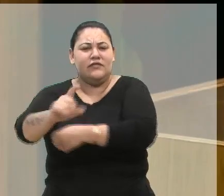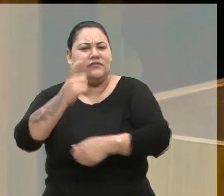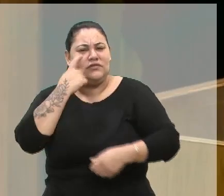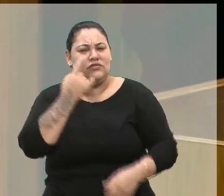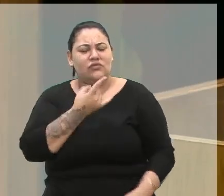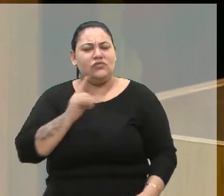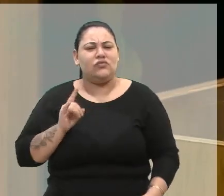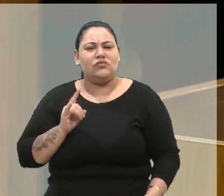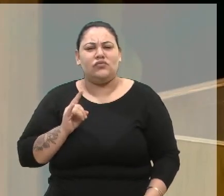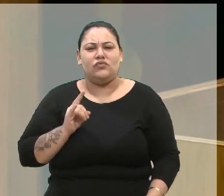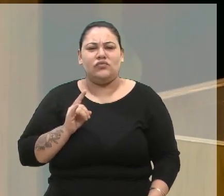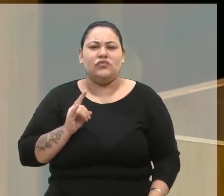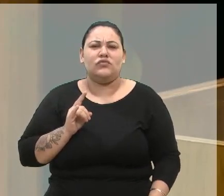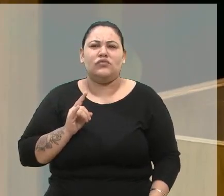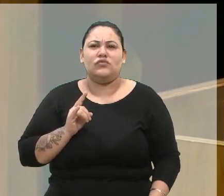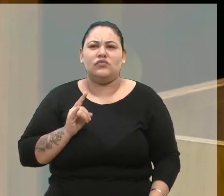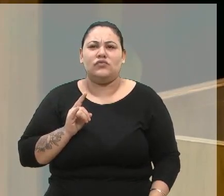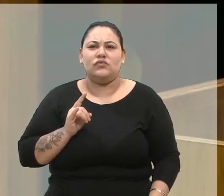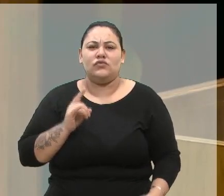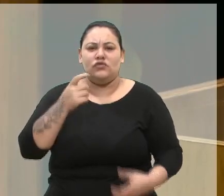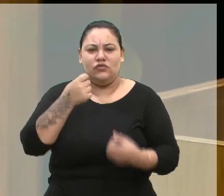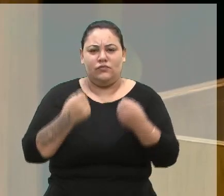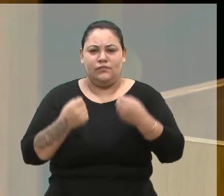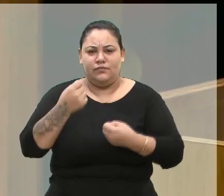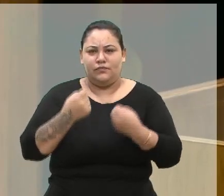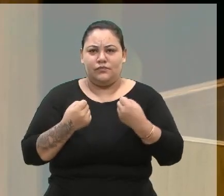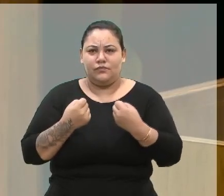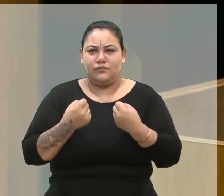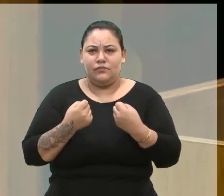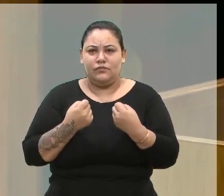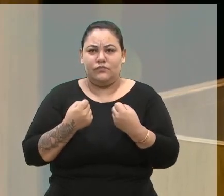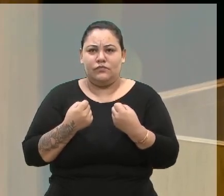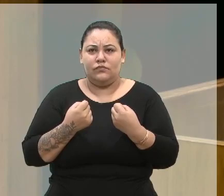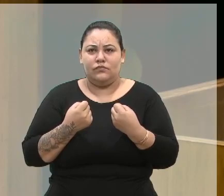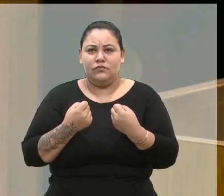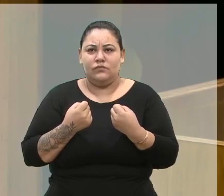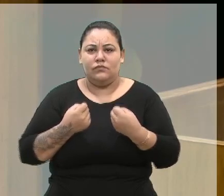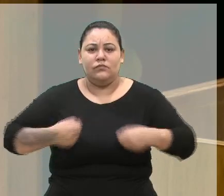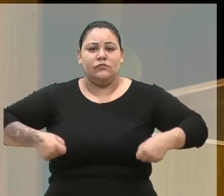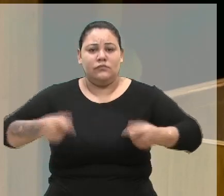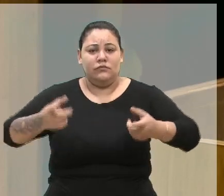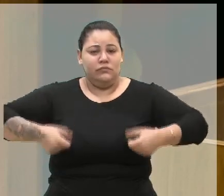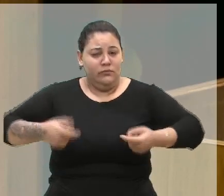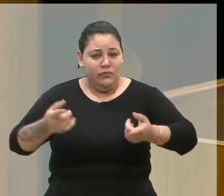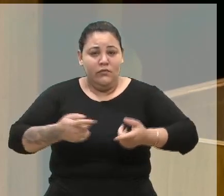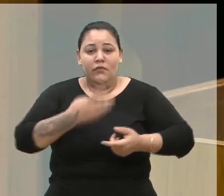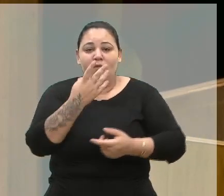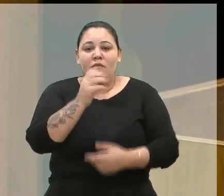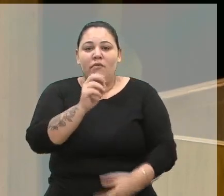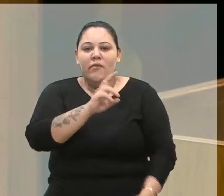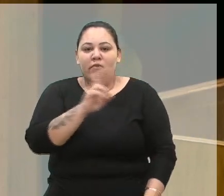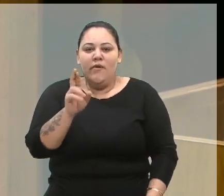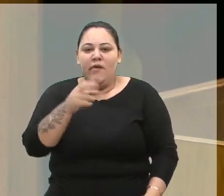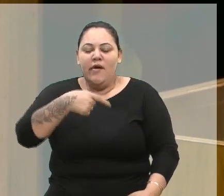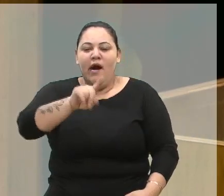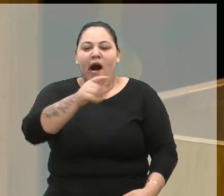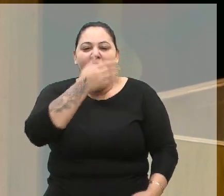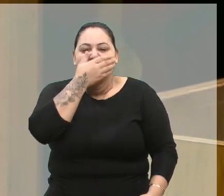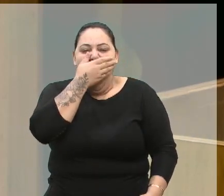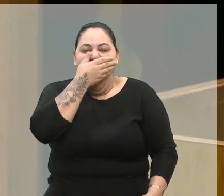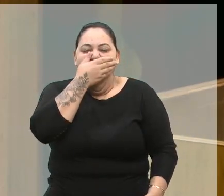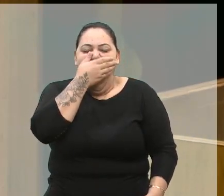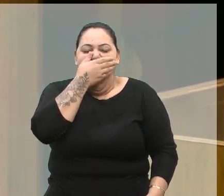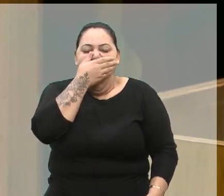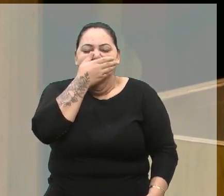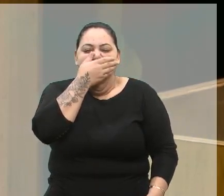últimos tempos, ir de carro gasta, em média, R$40 e de volta. E eu vou